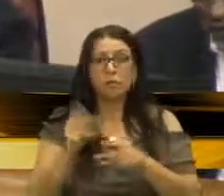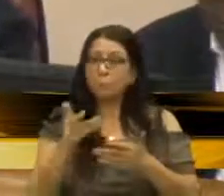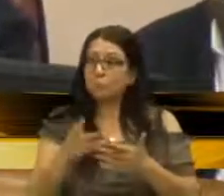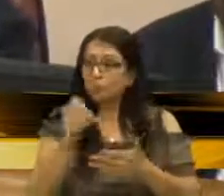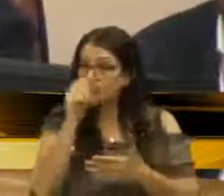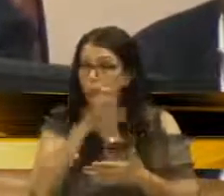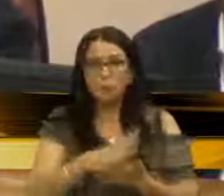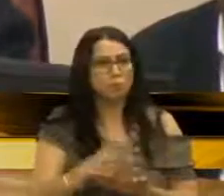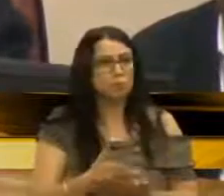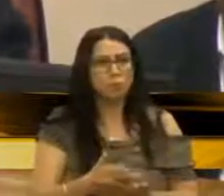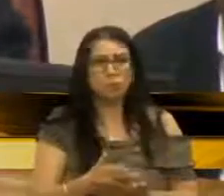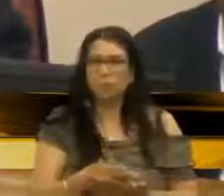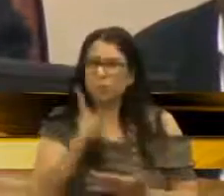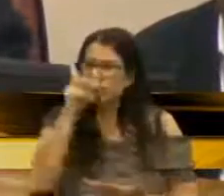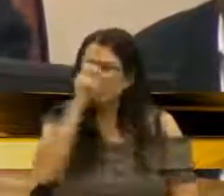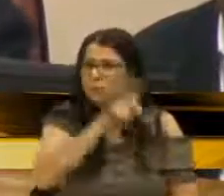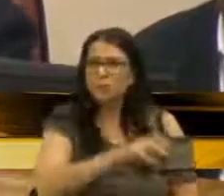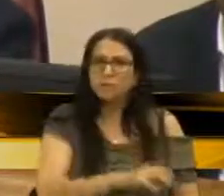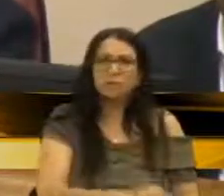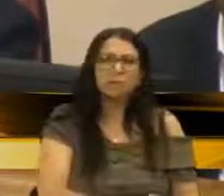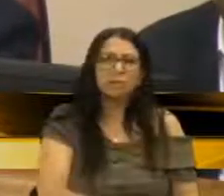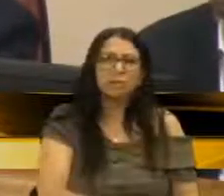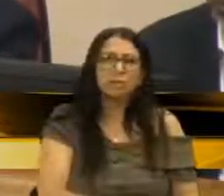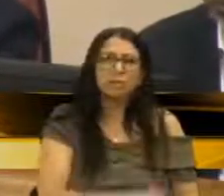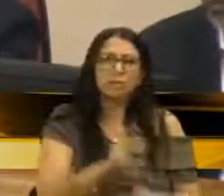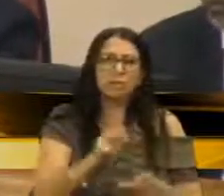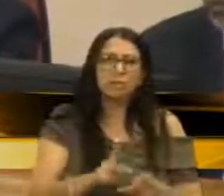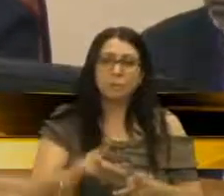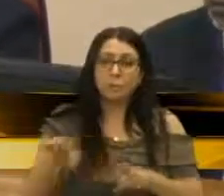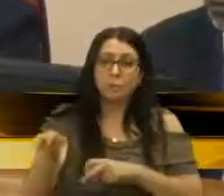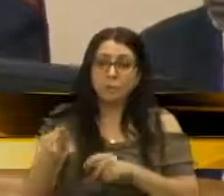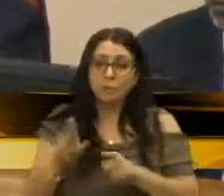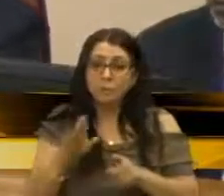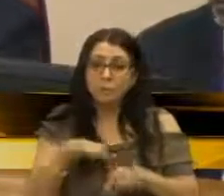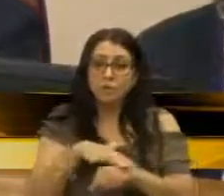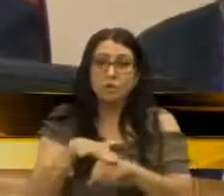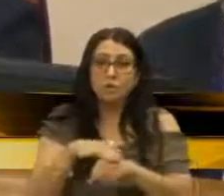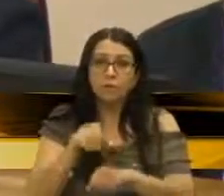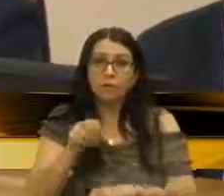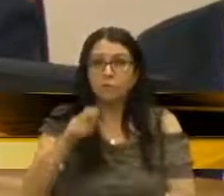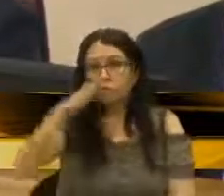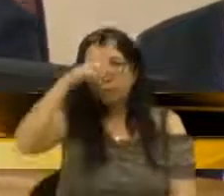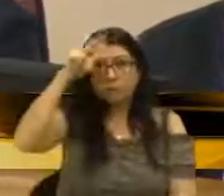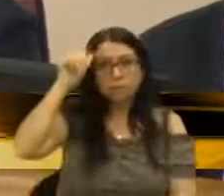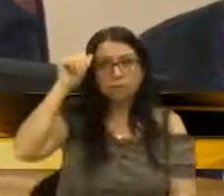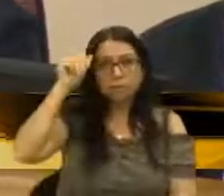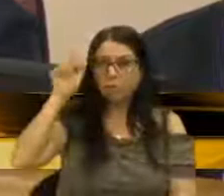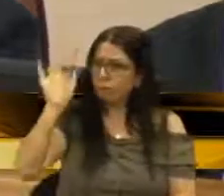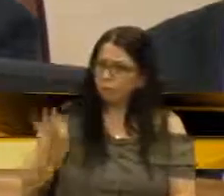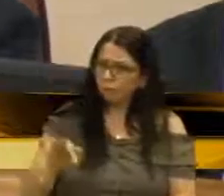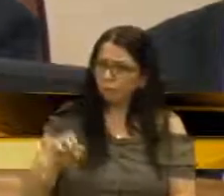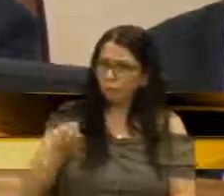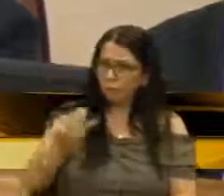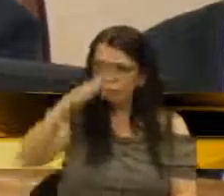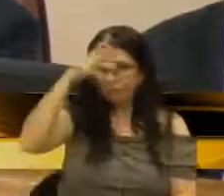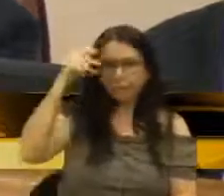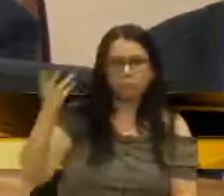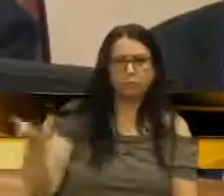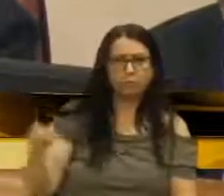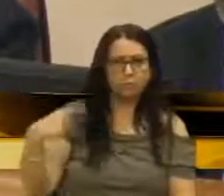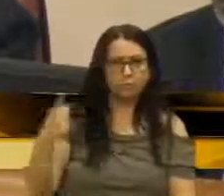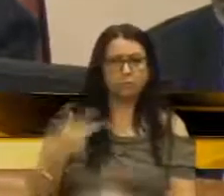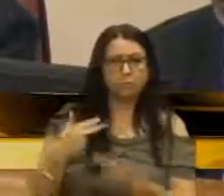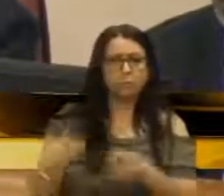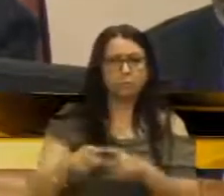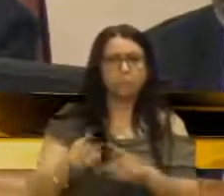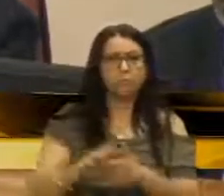um absurdo essa gente é essa dificuldade que os produtores têm de chegar até o subprefeito então que se desativa subprefeituras e tem uma outra situação